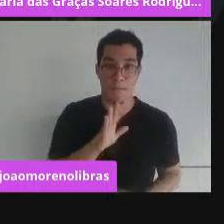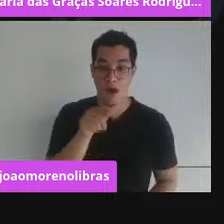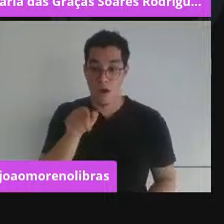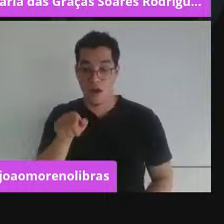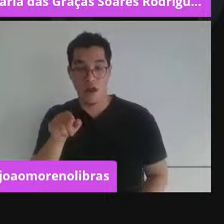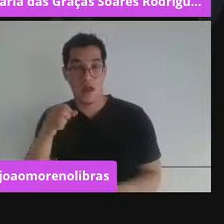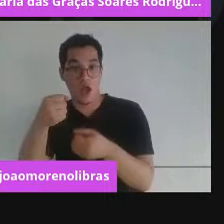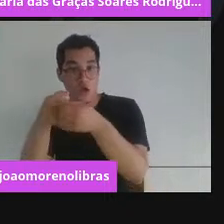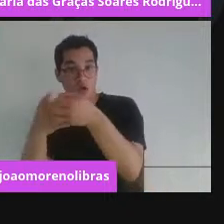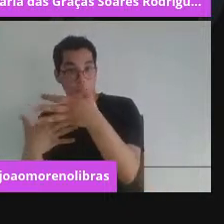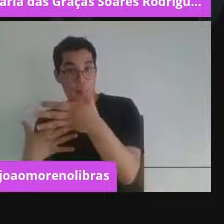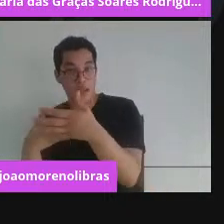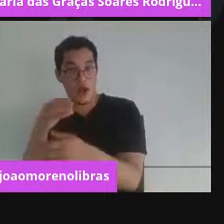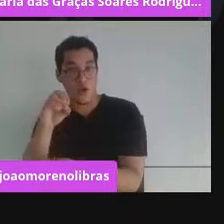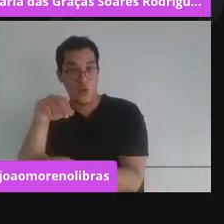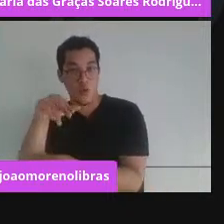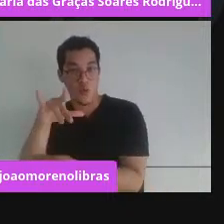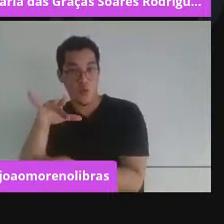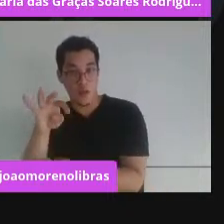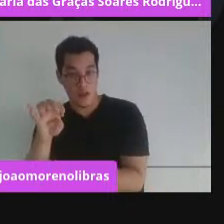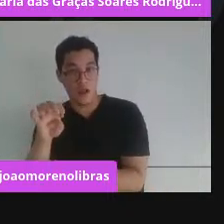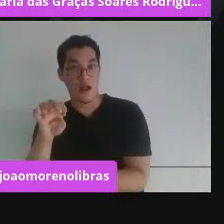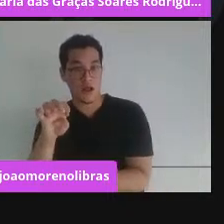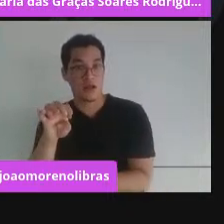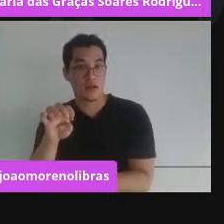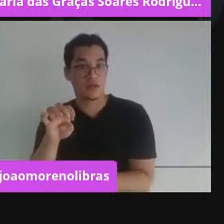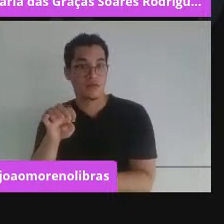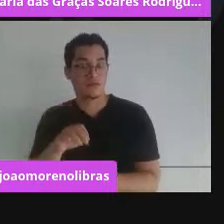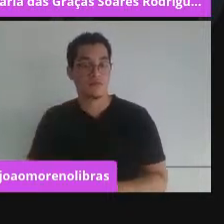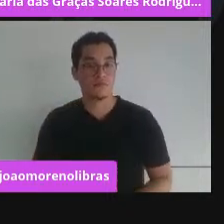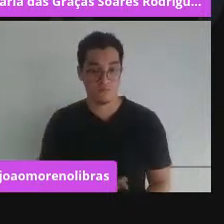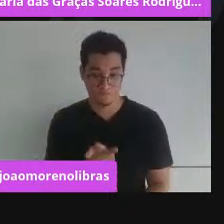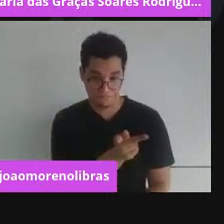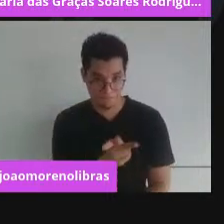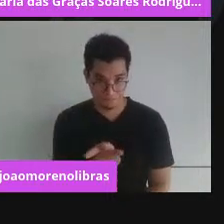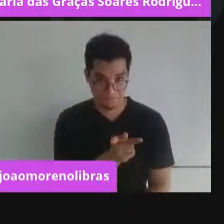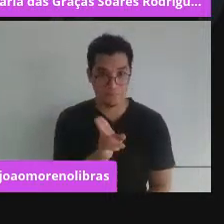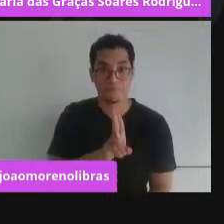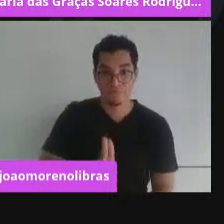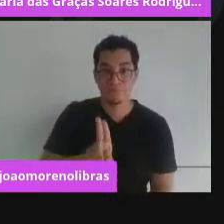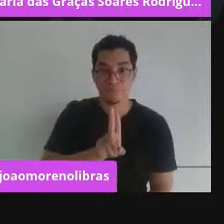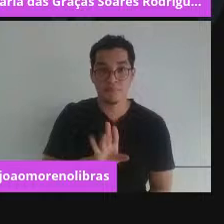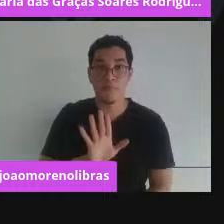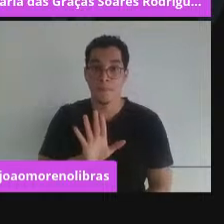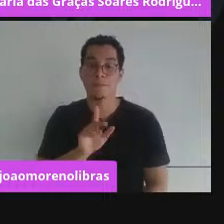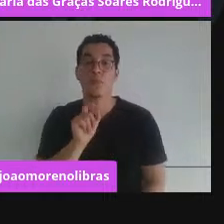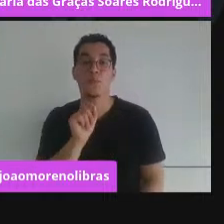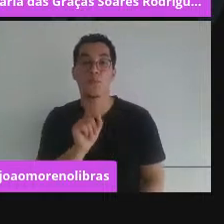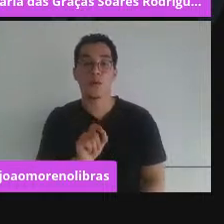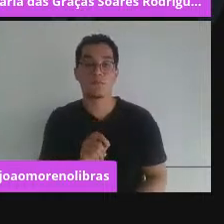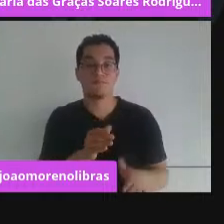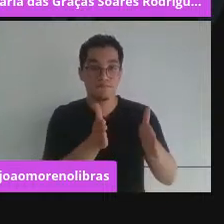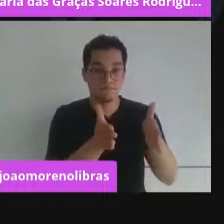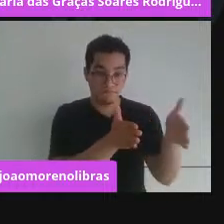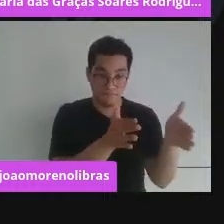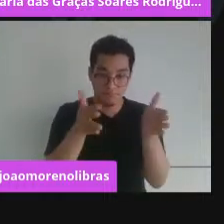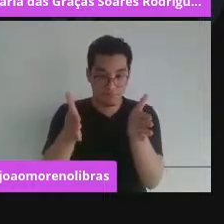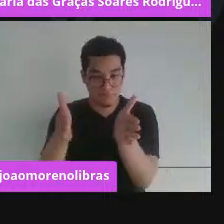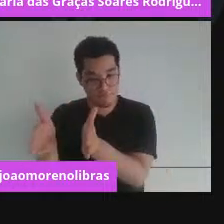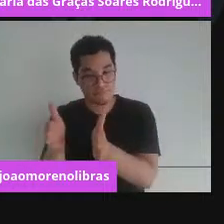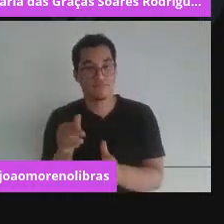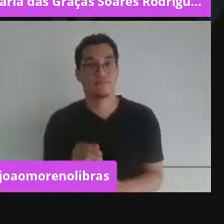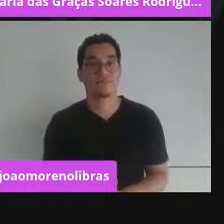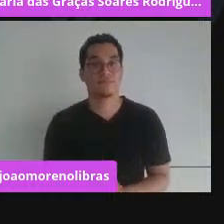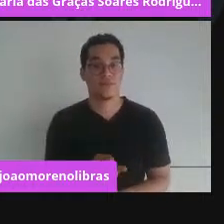ambiente online. E aí, eu dividi essa fala em dois